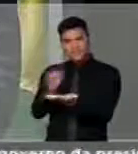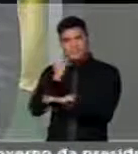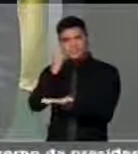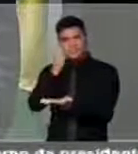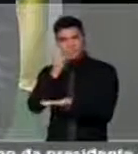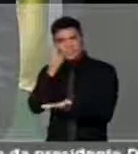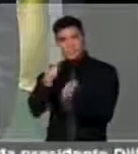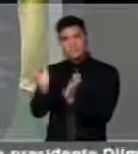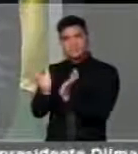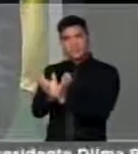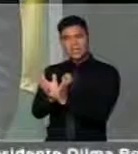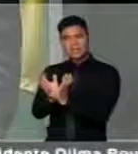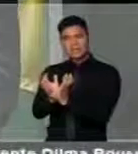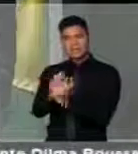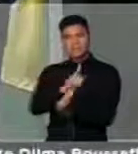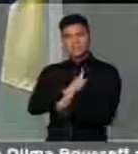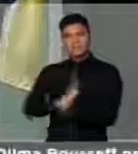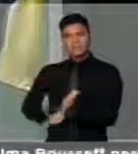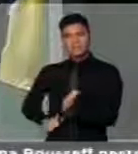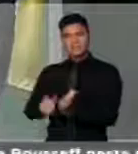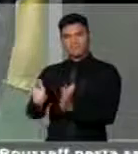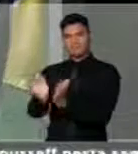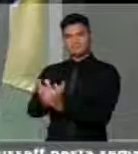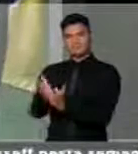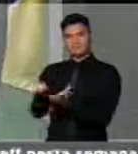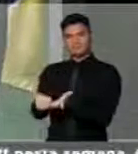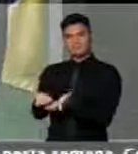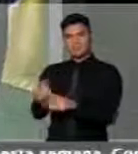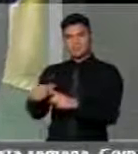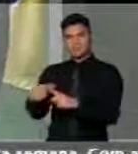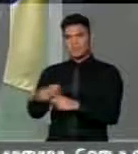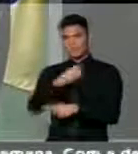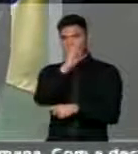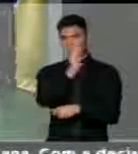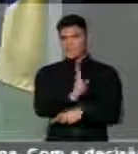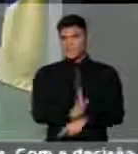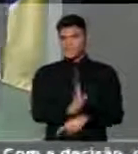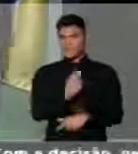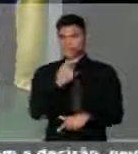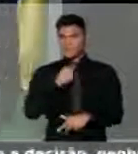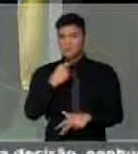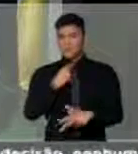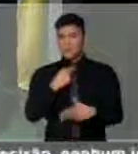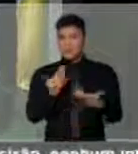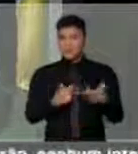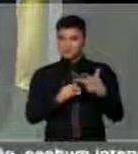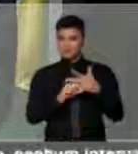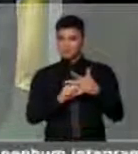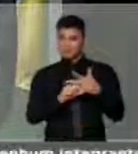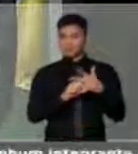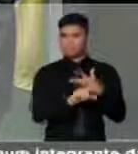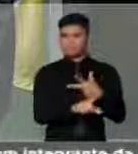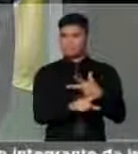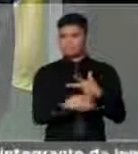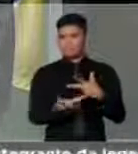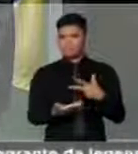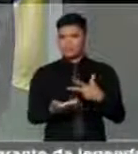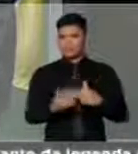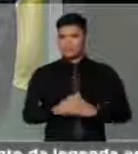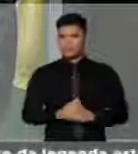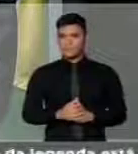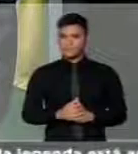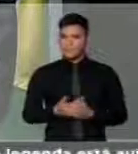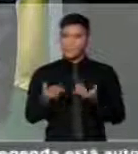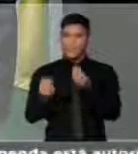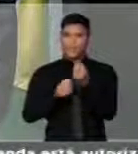aqui defendem que o Brasil não deveria tomar uma atitude drástica contra esse governo? Cadê